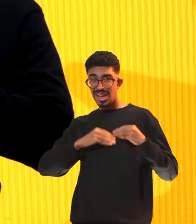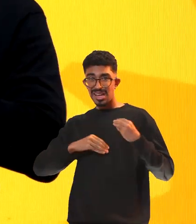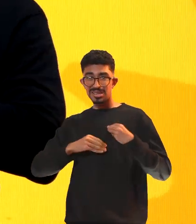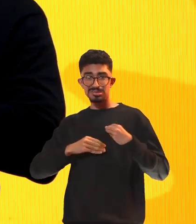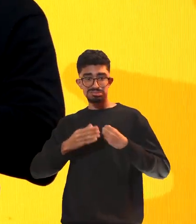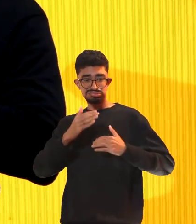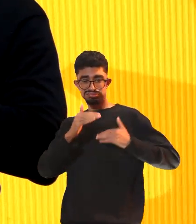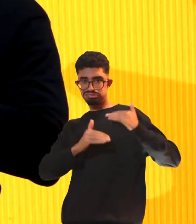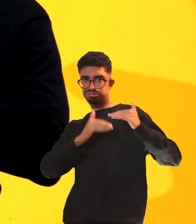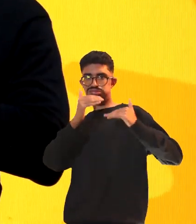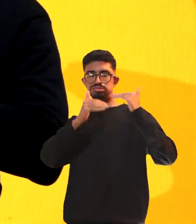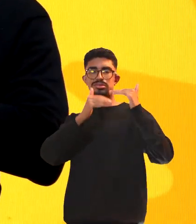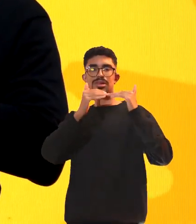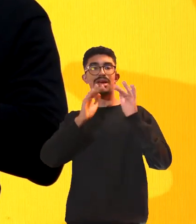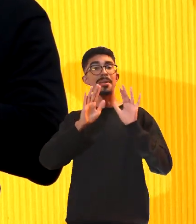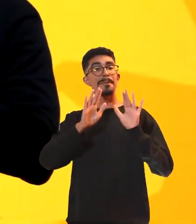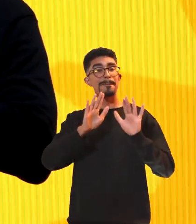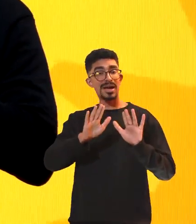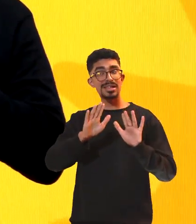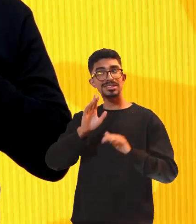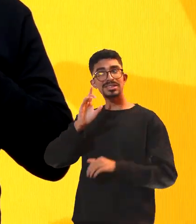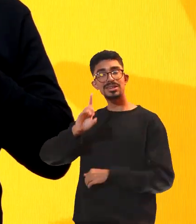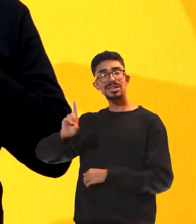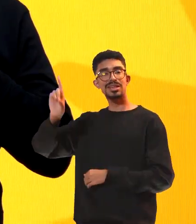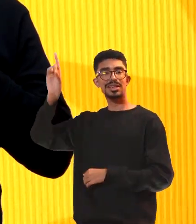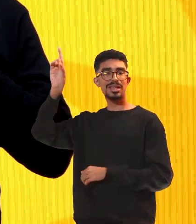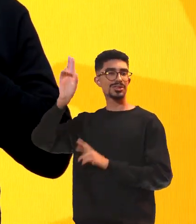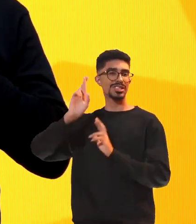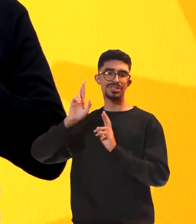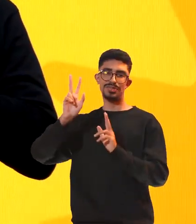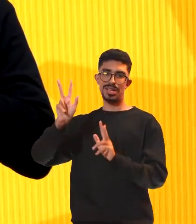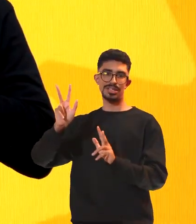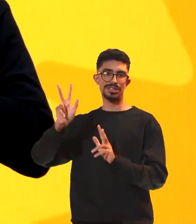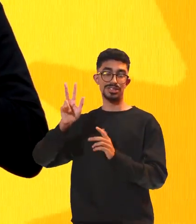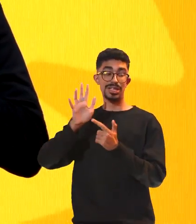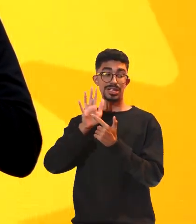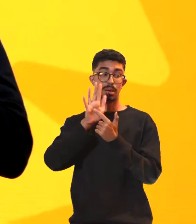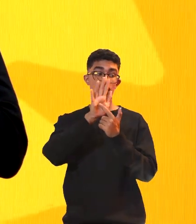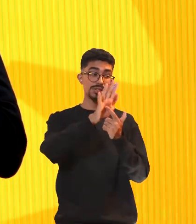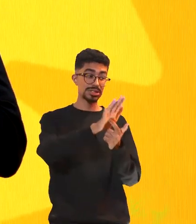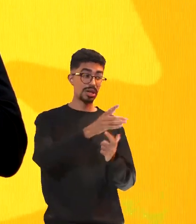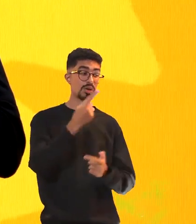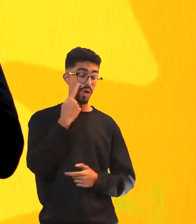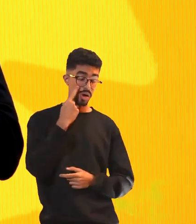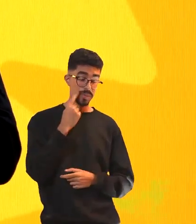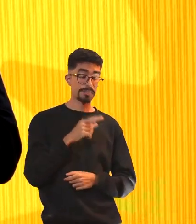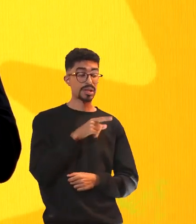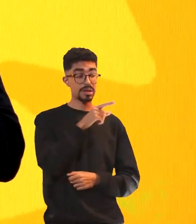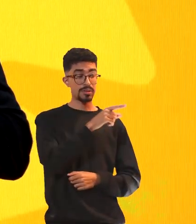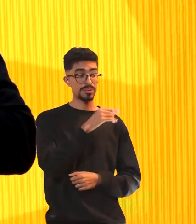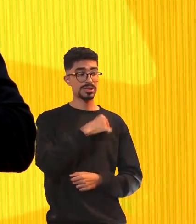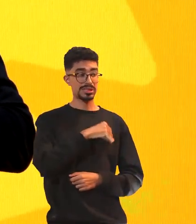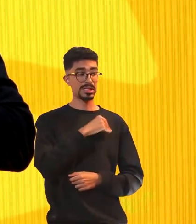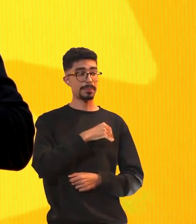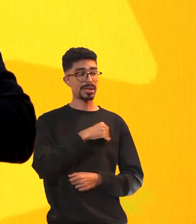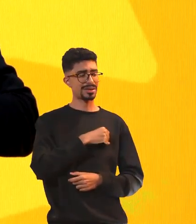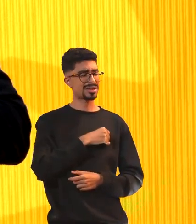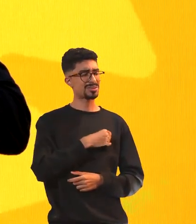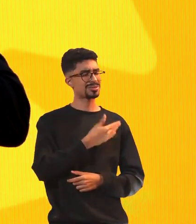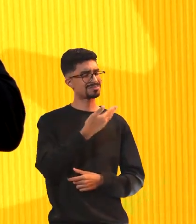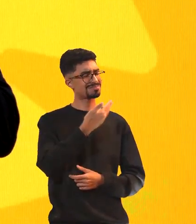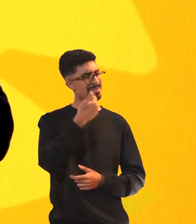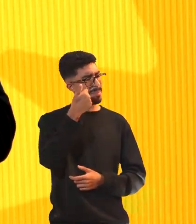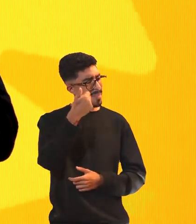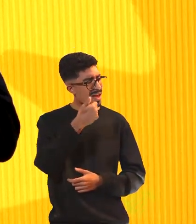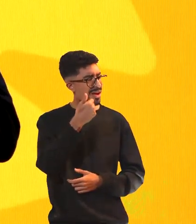Mas o Senhor, quando Ele confronta, é para convidar para uma vida diferente. Foi assim com aquela mulher que quase